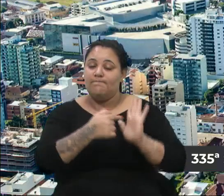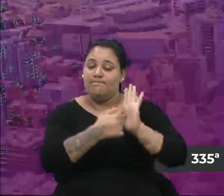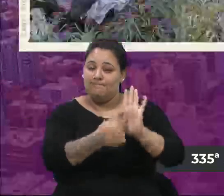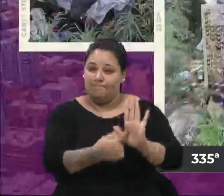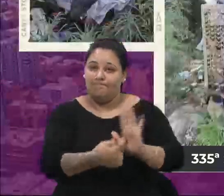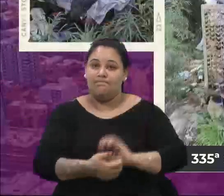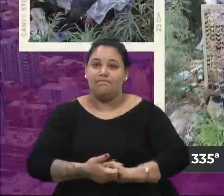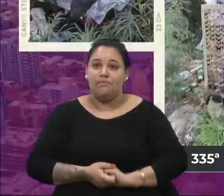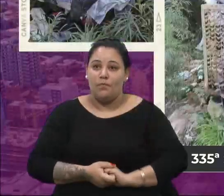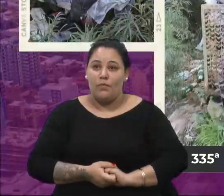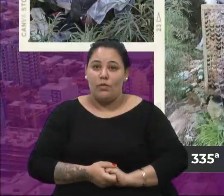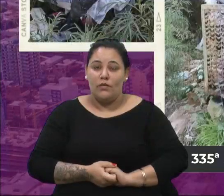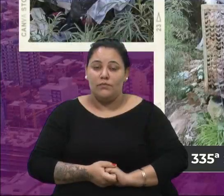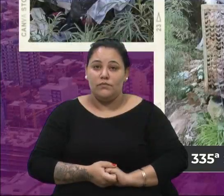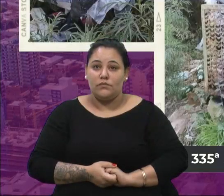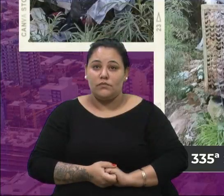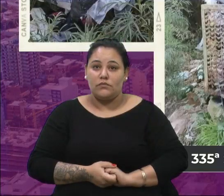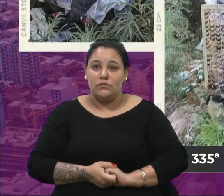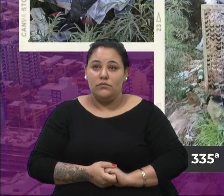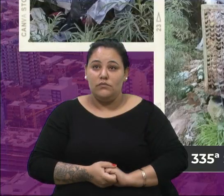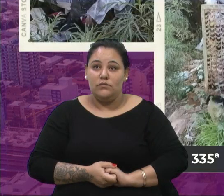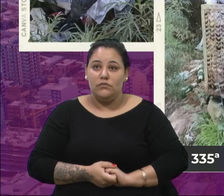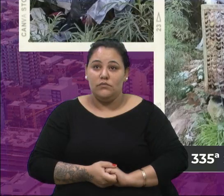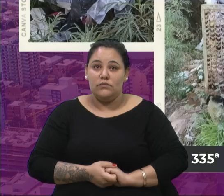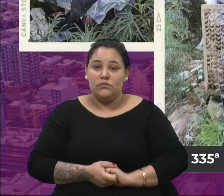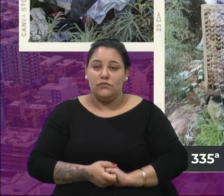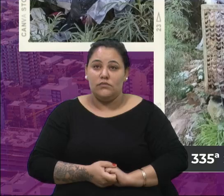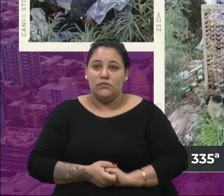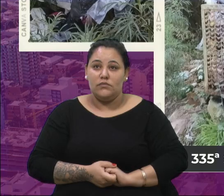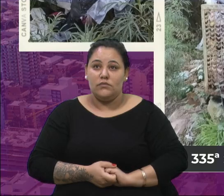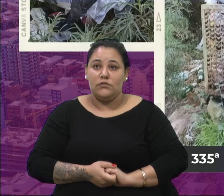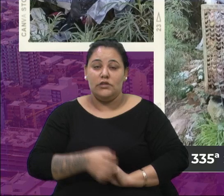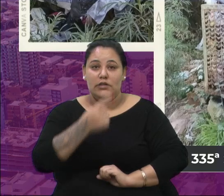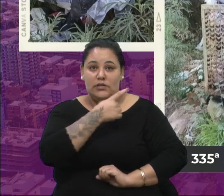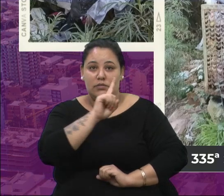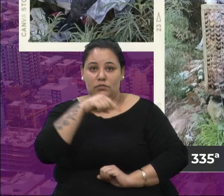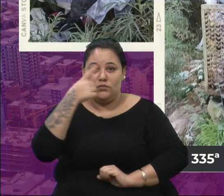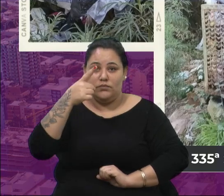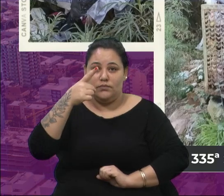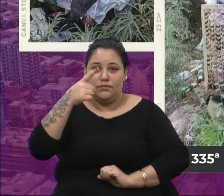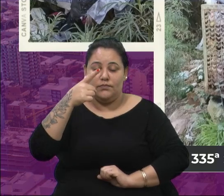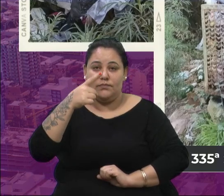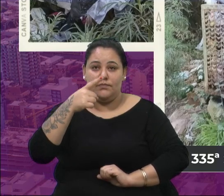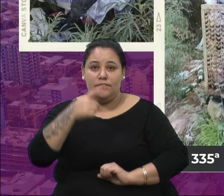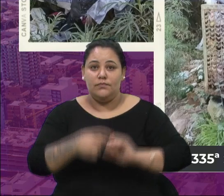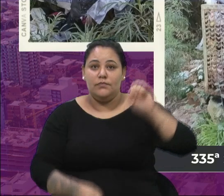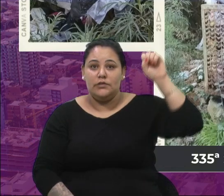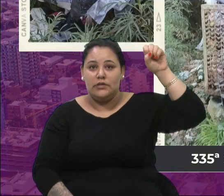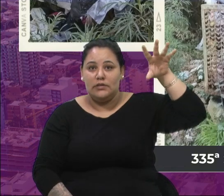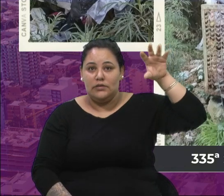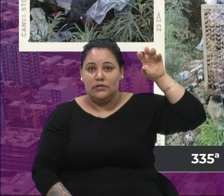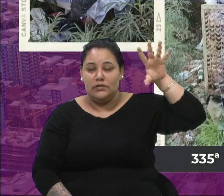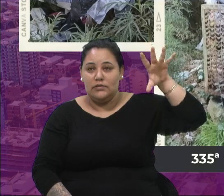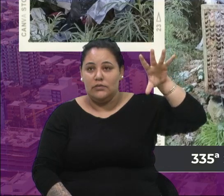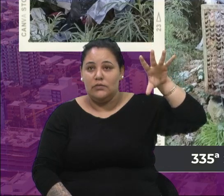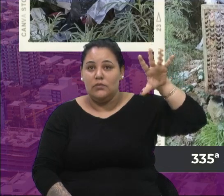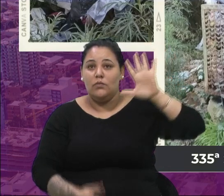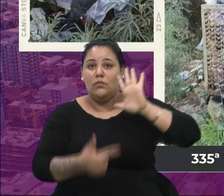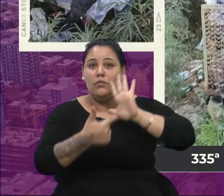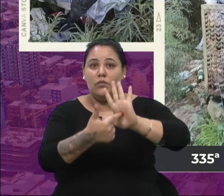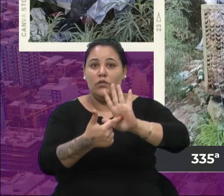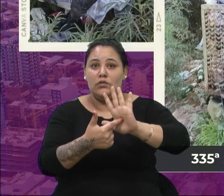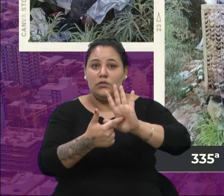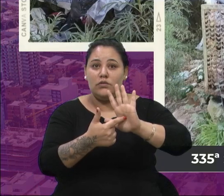apresentamos. Esse próximo slide aí é da questão do loteamento